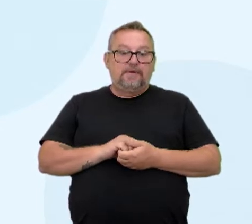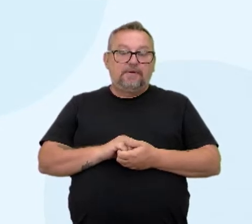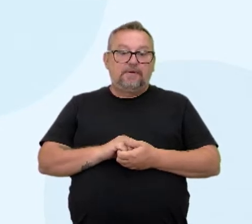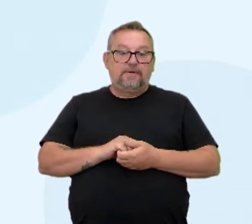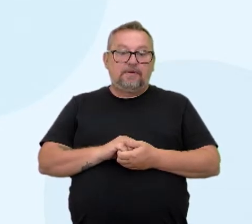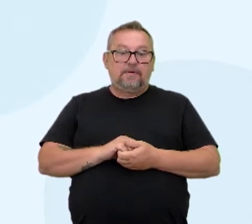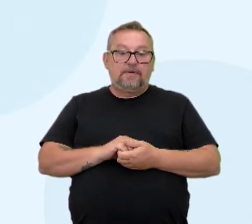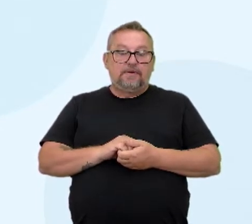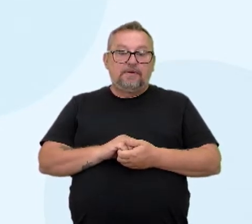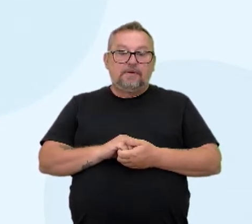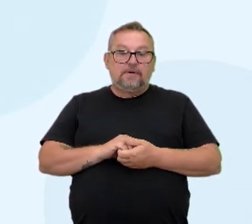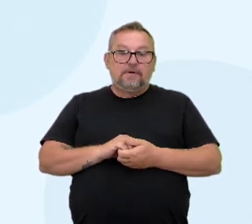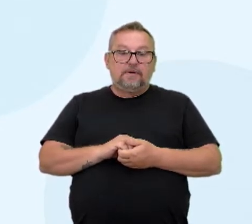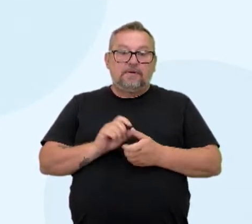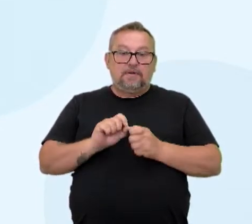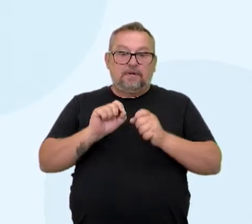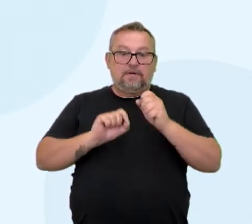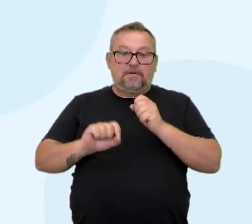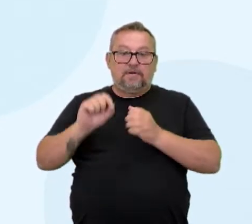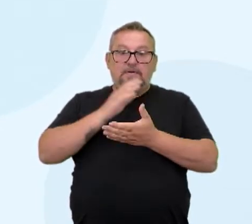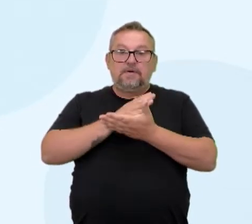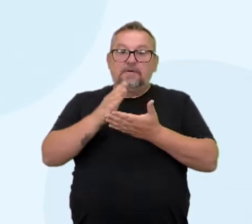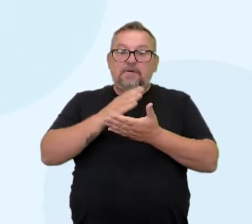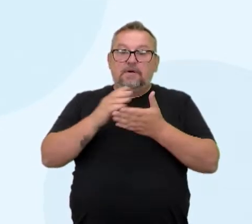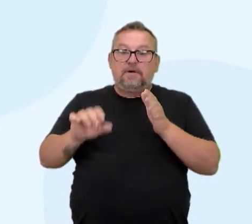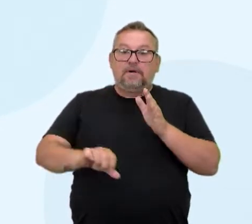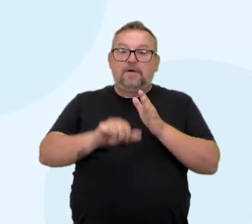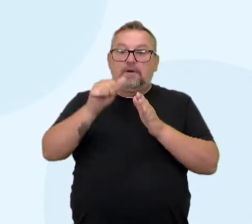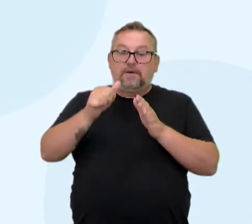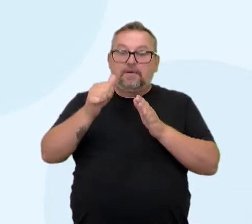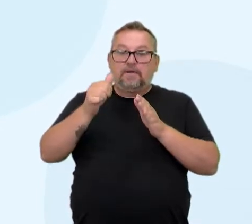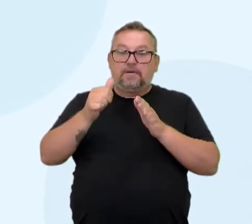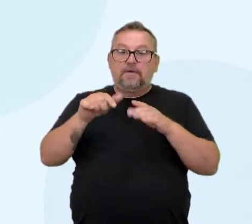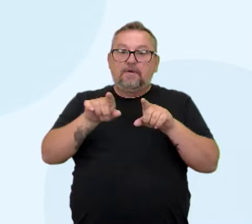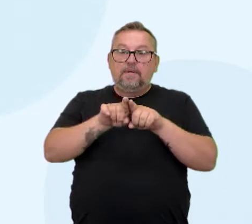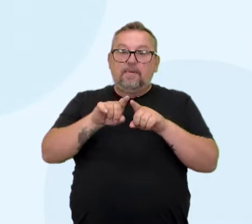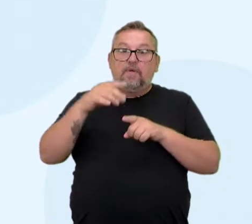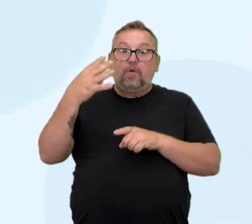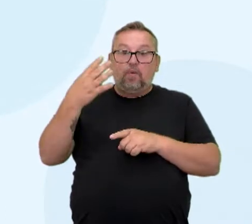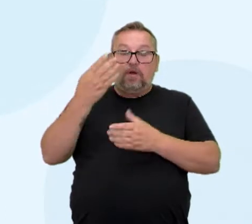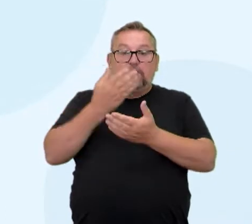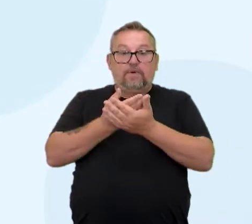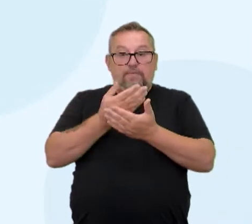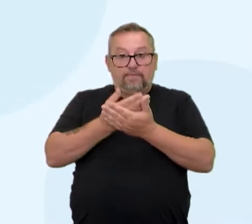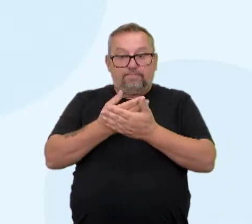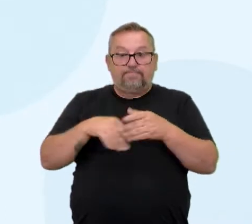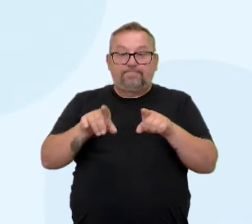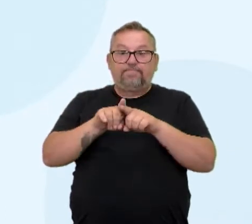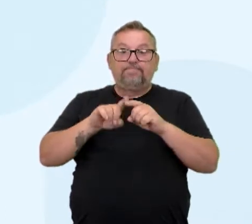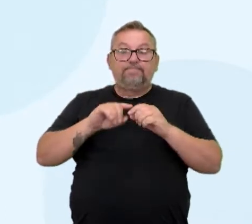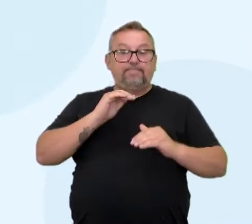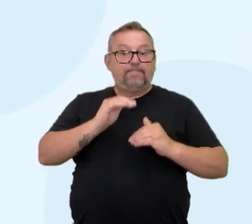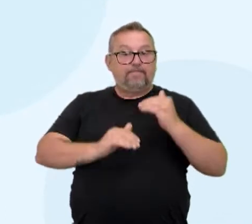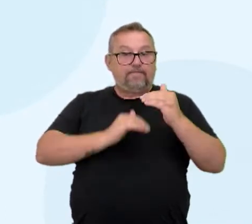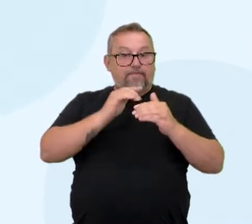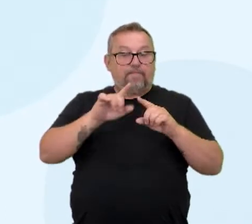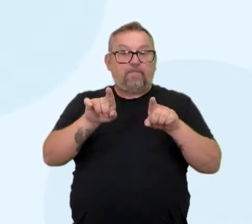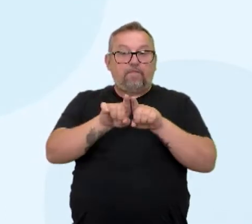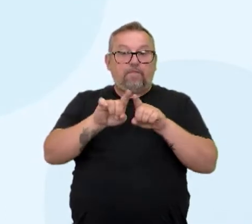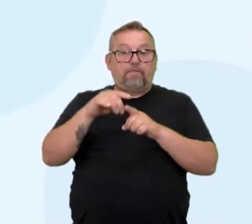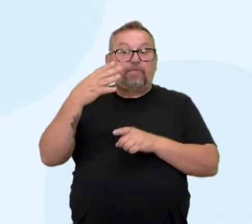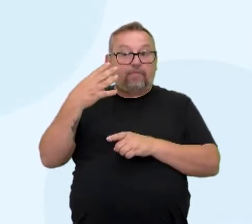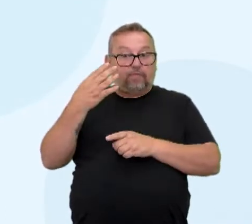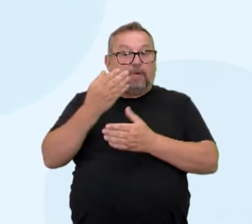Nós já fizemos a introdução na primeira semana do curso, 4 aulas. O desenvolvimento aqui também